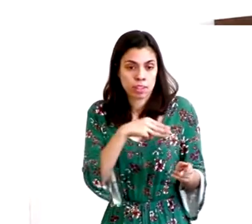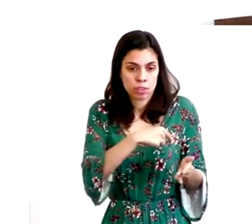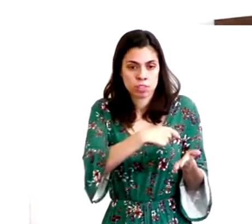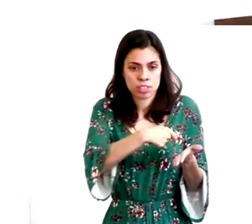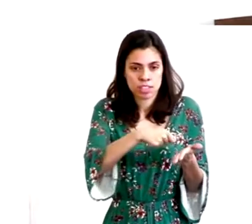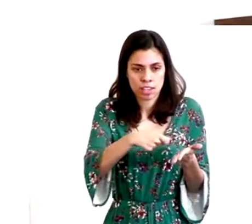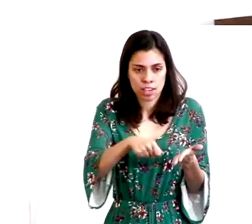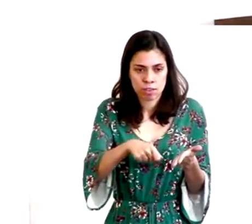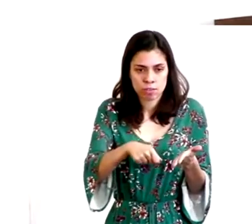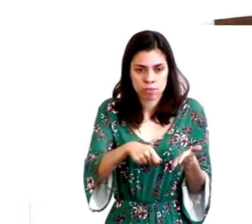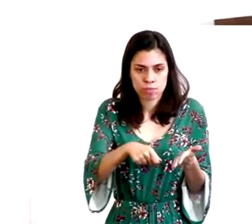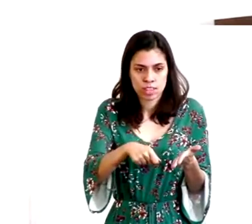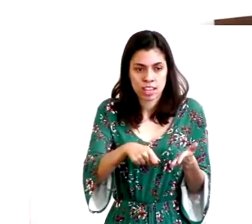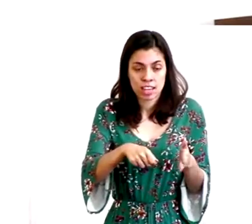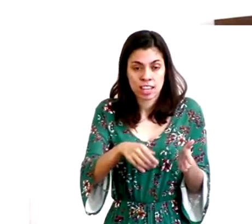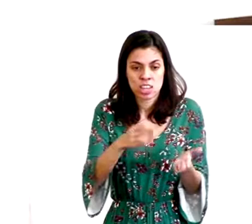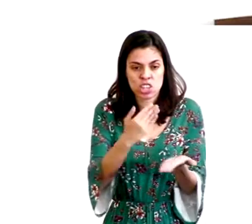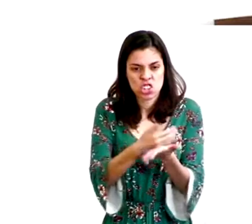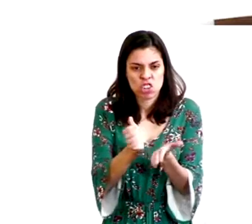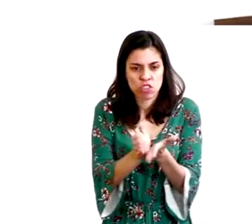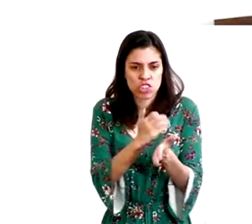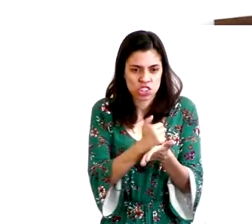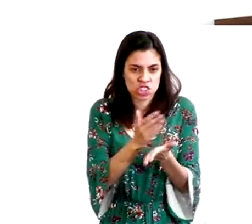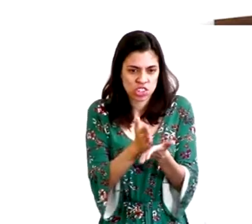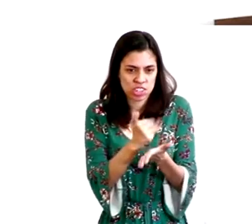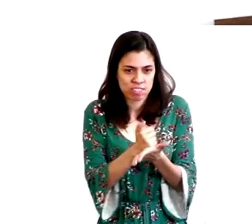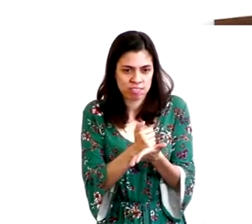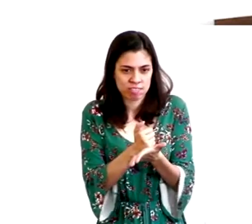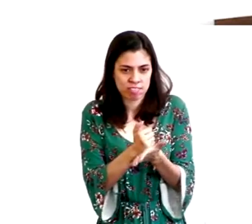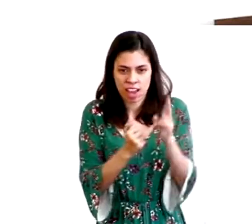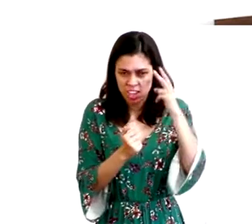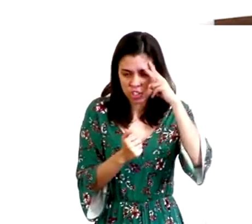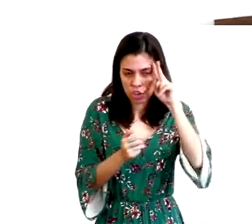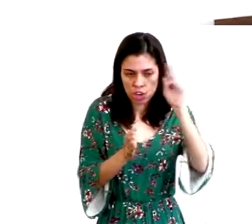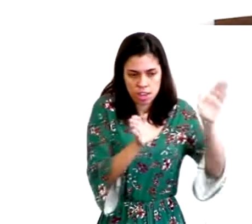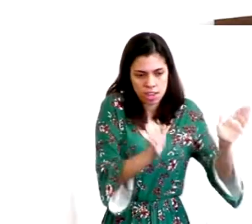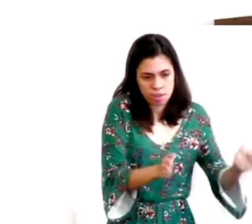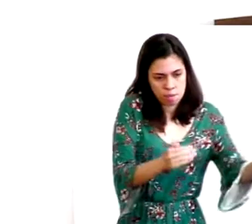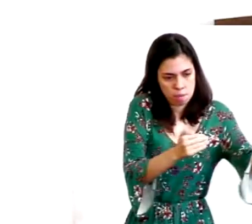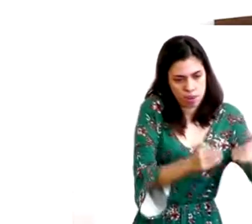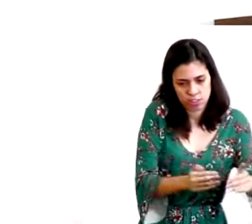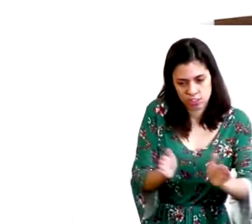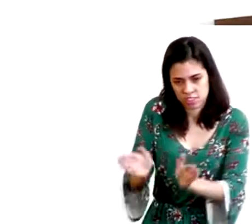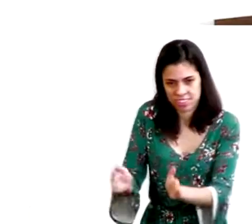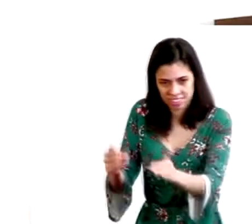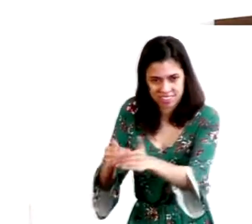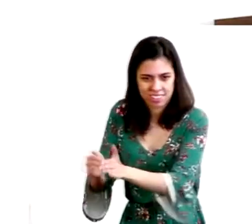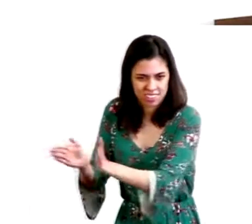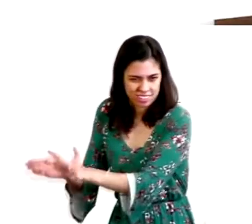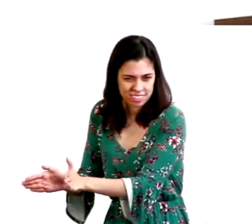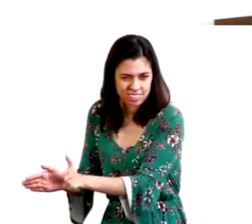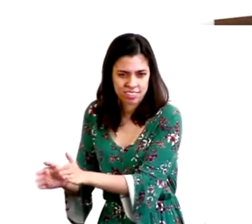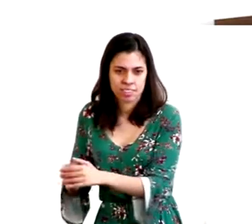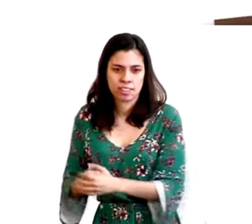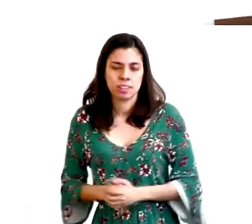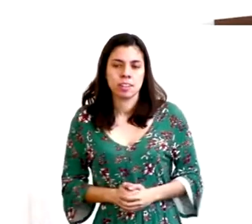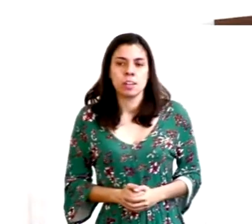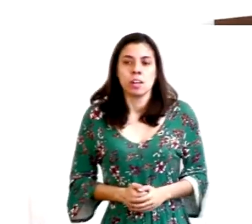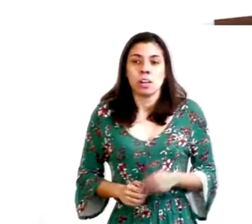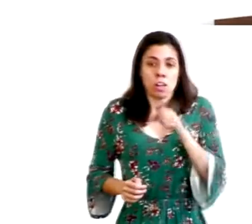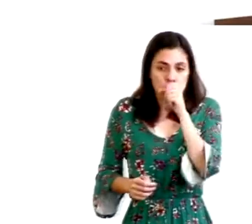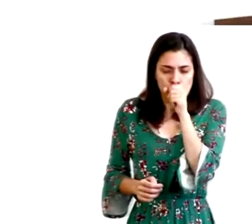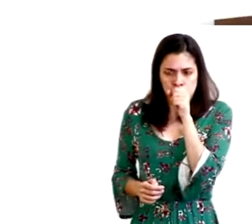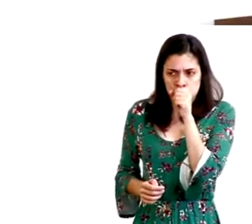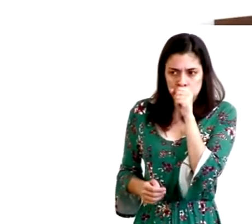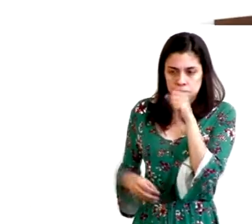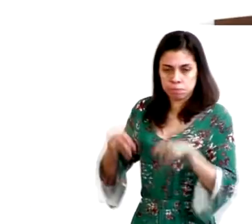Jesus. Essas 5 sessões se encaixam dentro de 3 grandes divisões. Os primeiros 4 capítulos